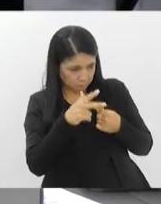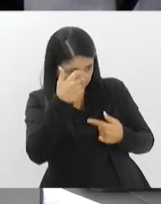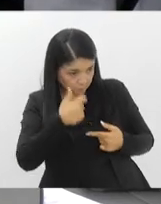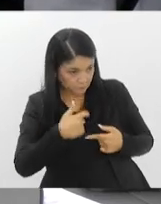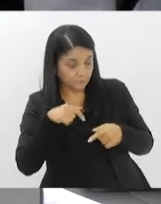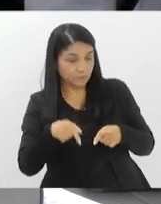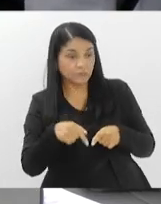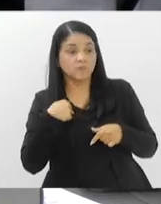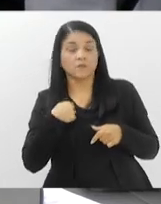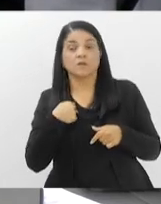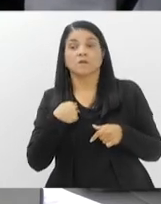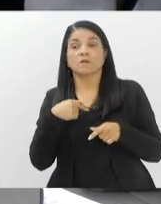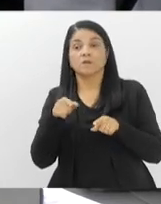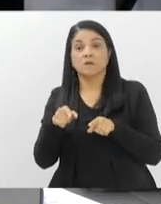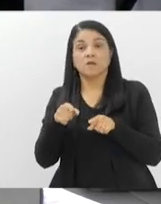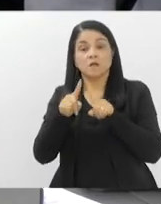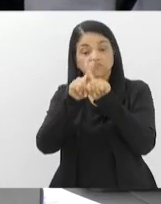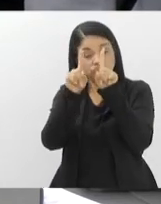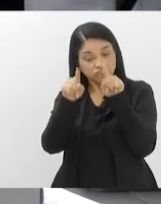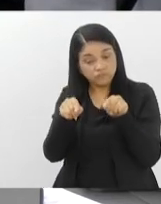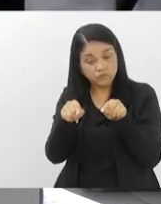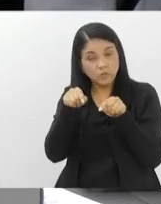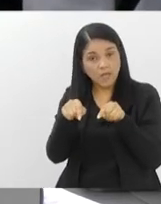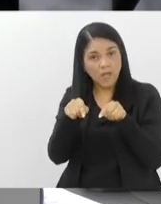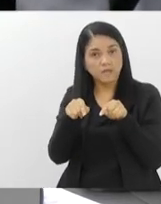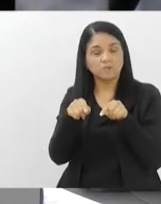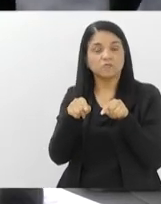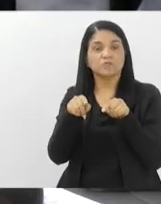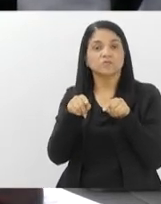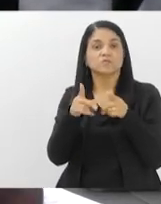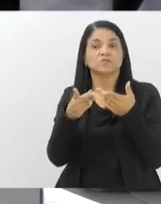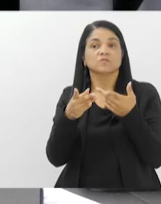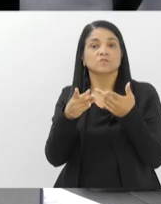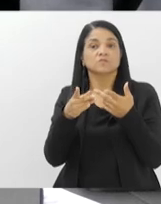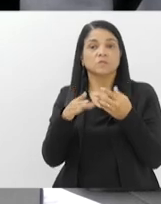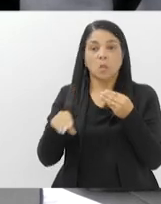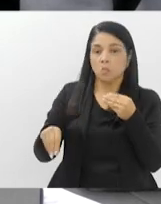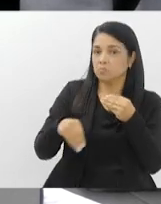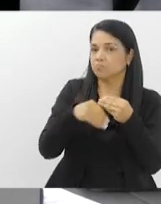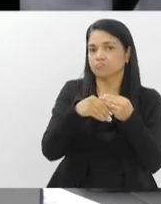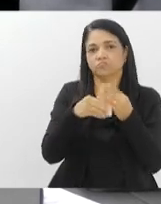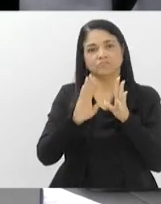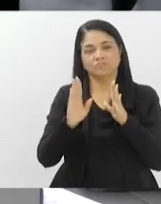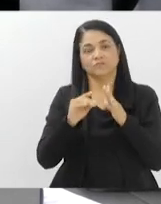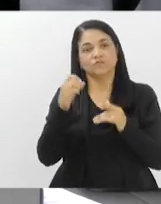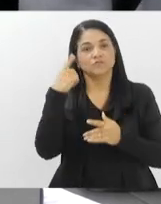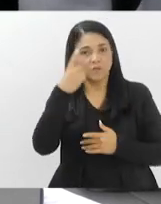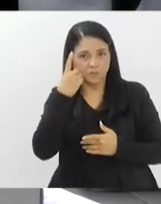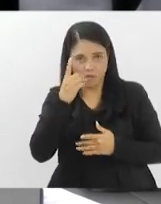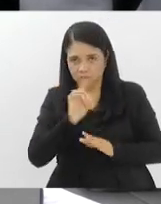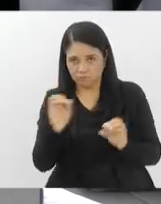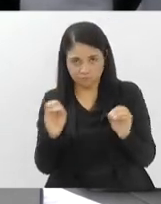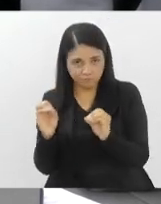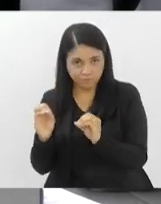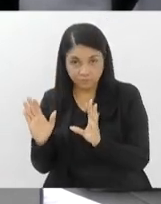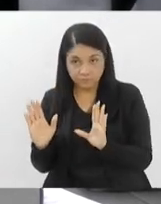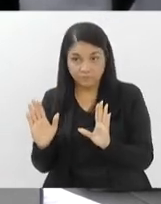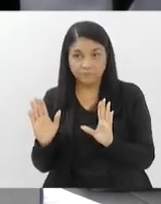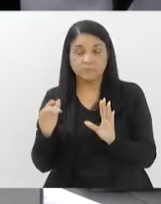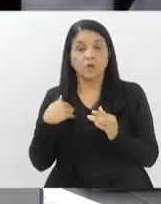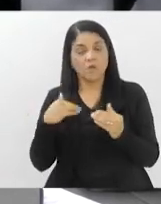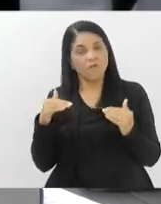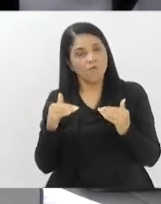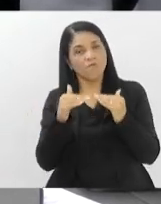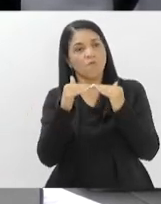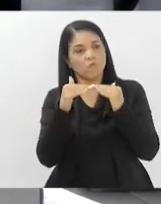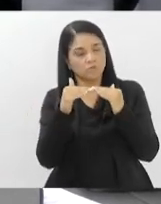restringe aos servidores e funcionários e não inclui os deputados. Então, quero dizer que eu concordo com as emendas do deputado Luiz Paulo, votarei